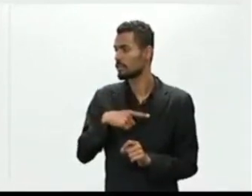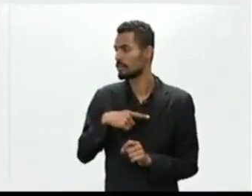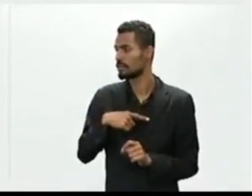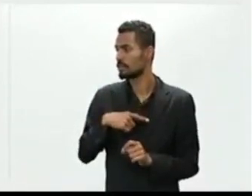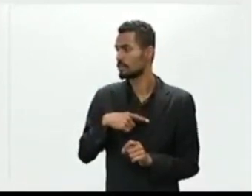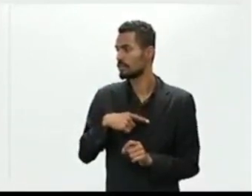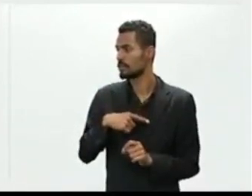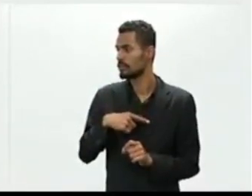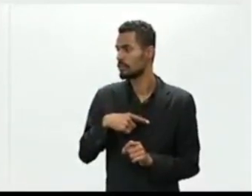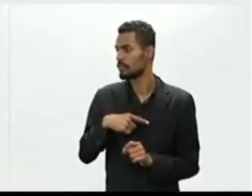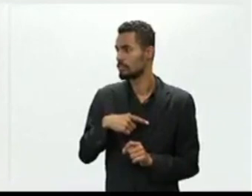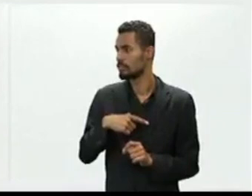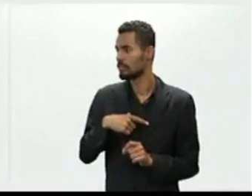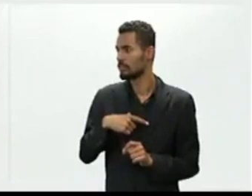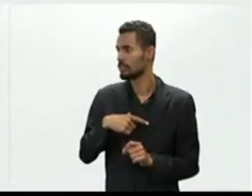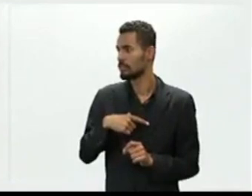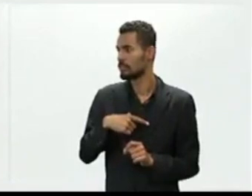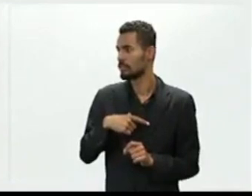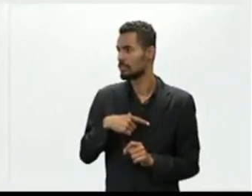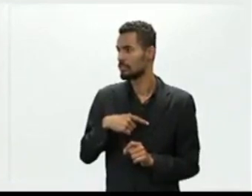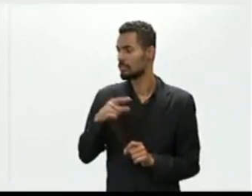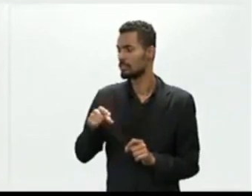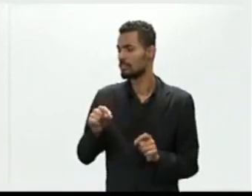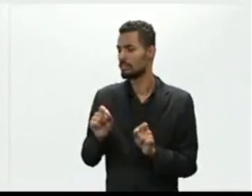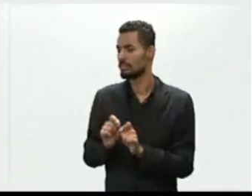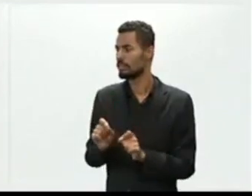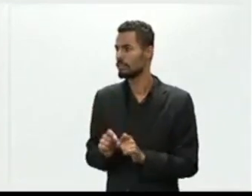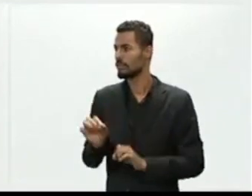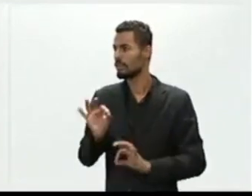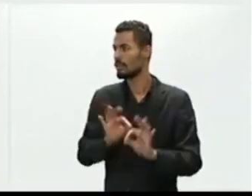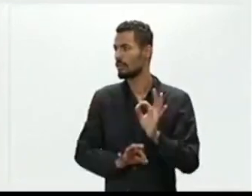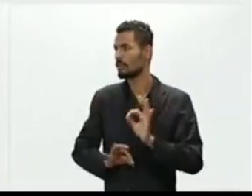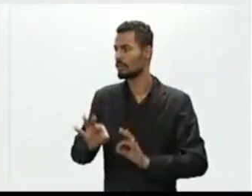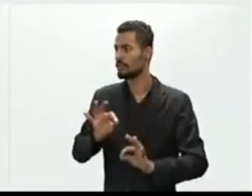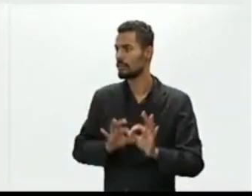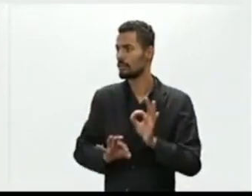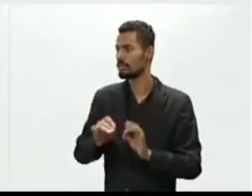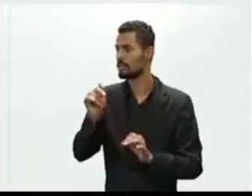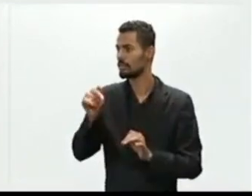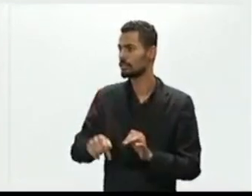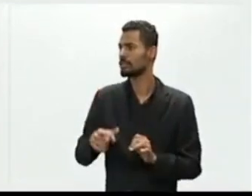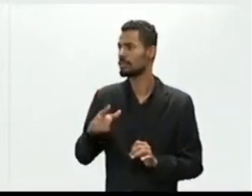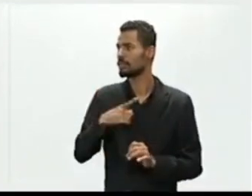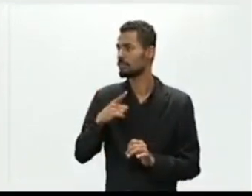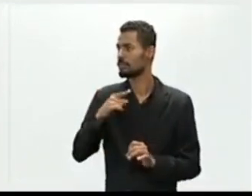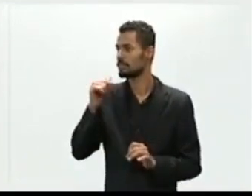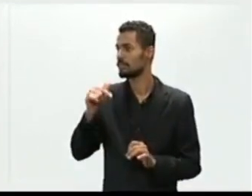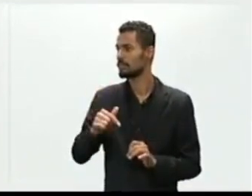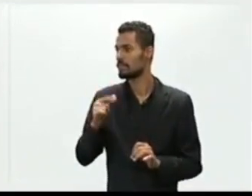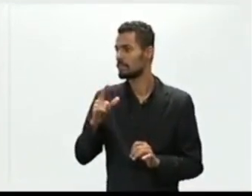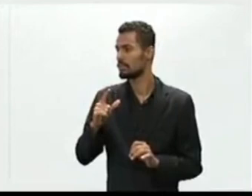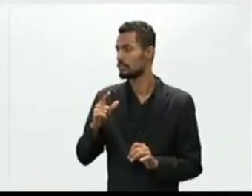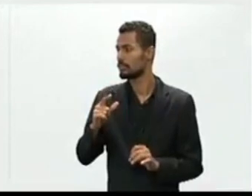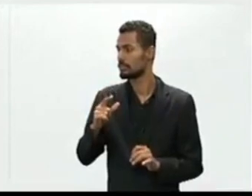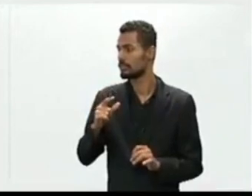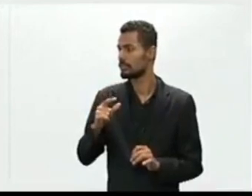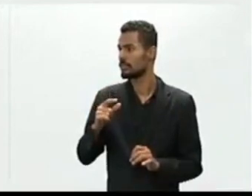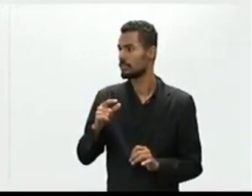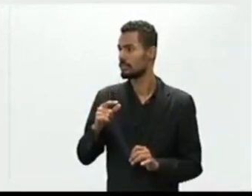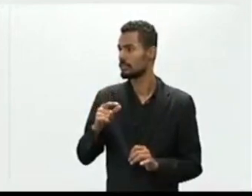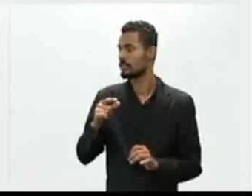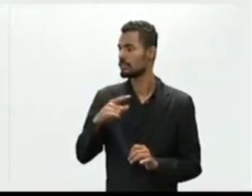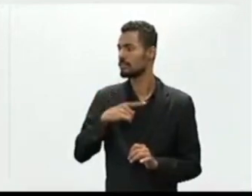vetor. Então, aqui está mostrando de novo a construção, né? Então, eu tenho esse vetor com essa sequência promotora, que é aquela origem, né, que vai dar